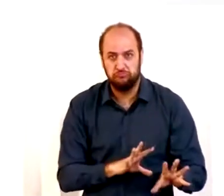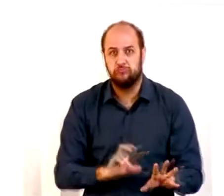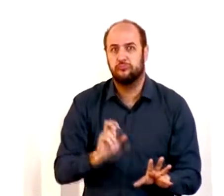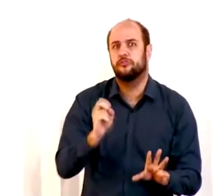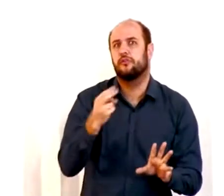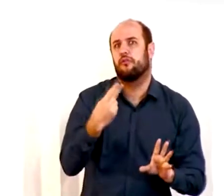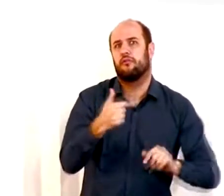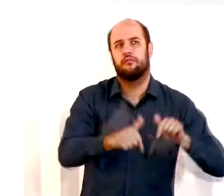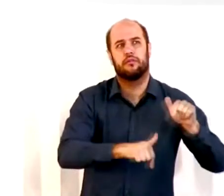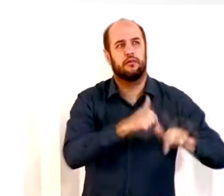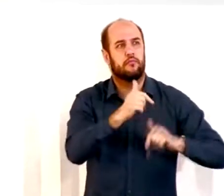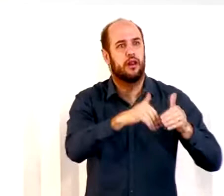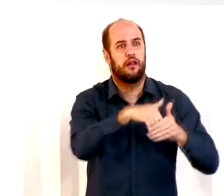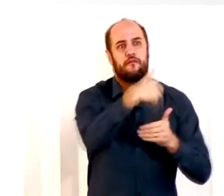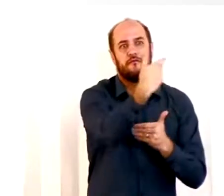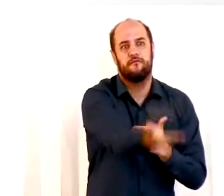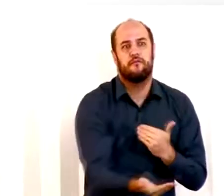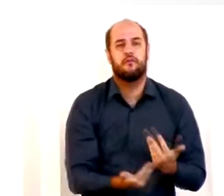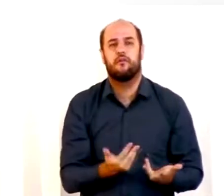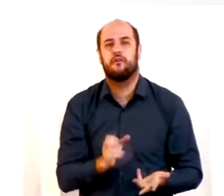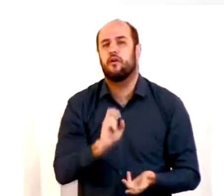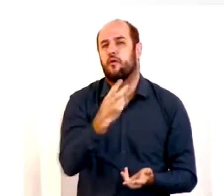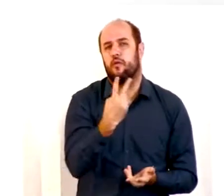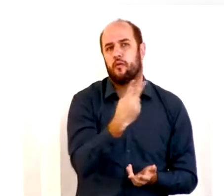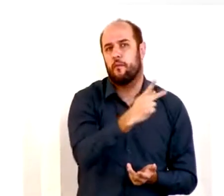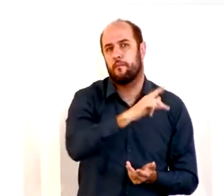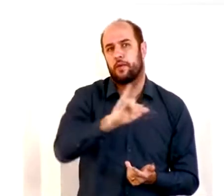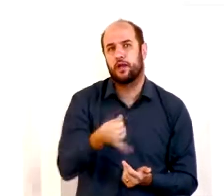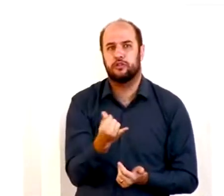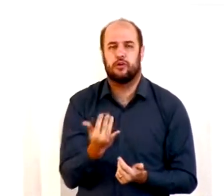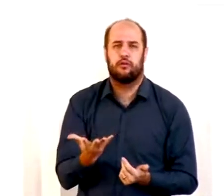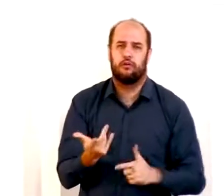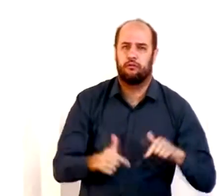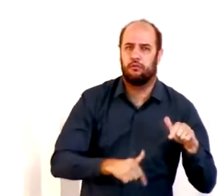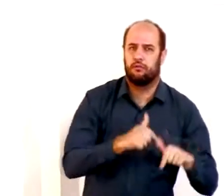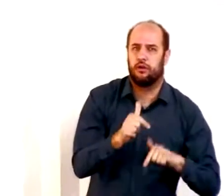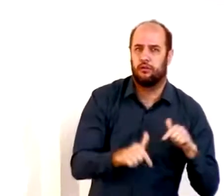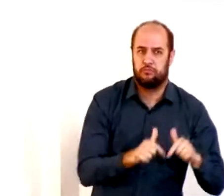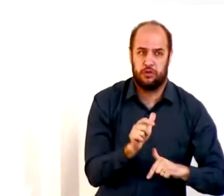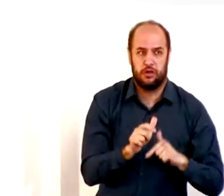presta serviços para alguém, se você é PJ e atende um